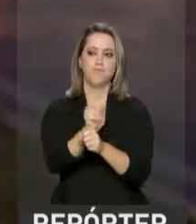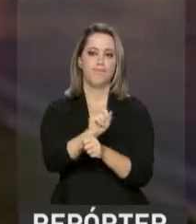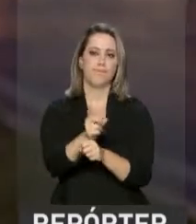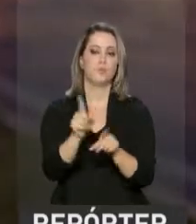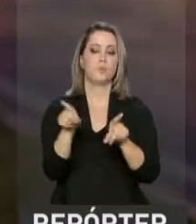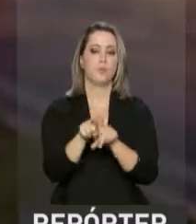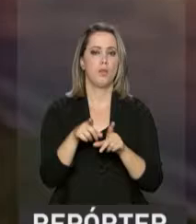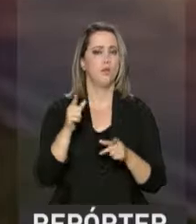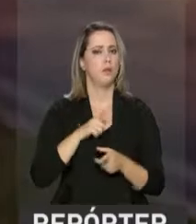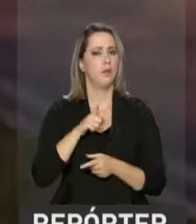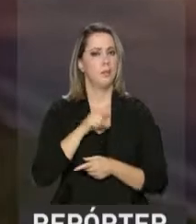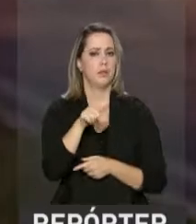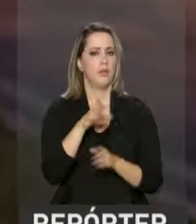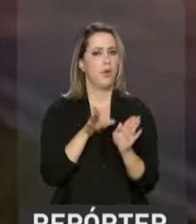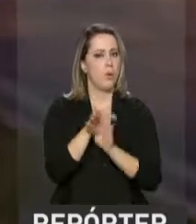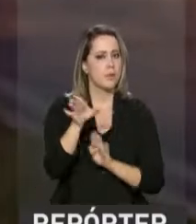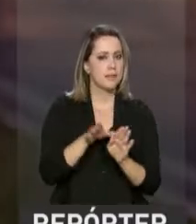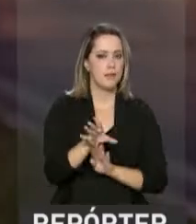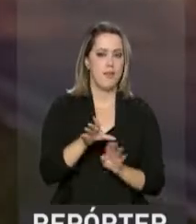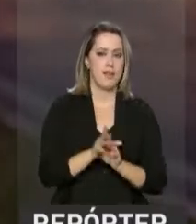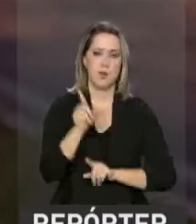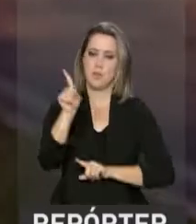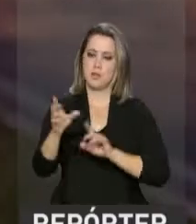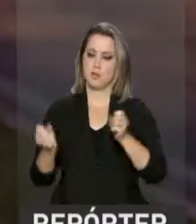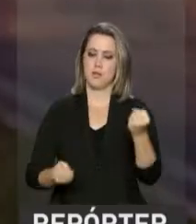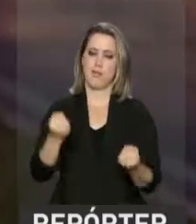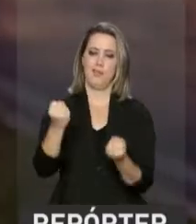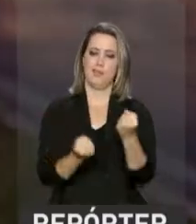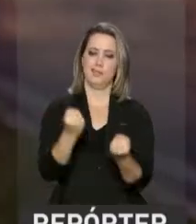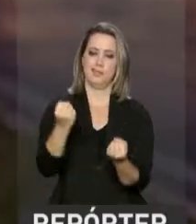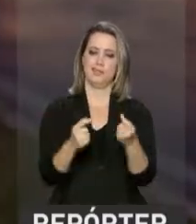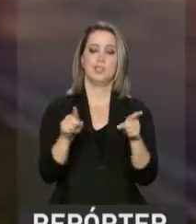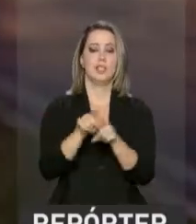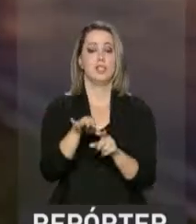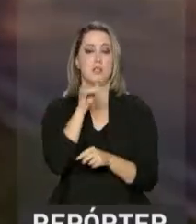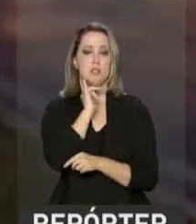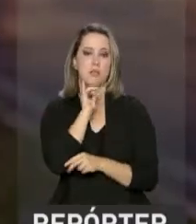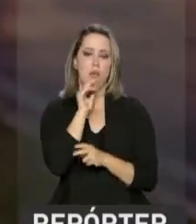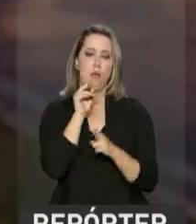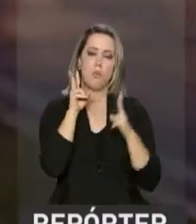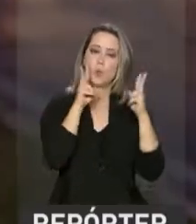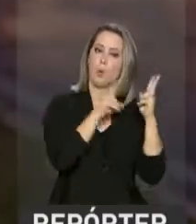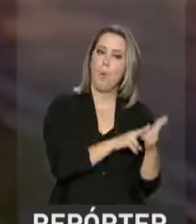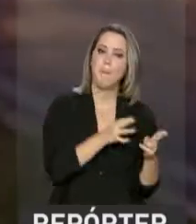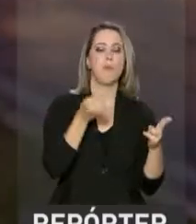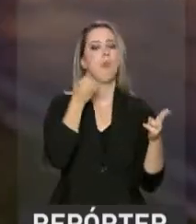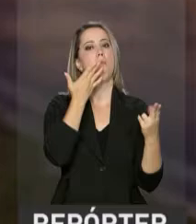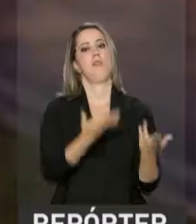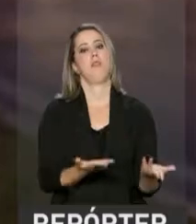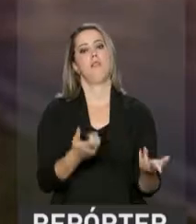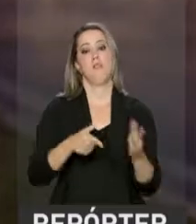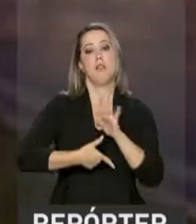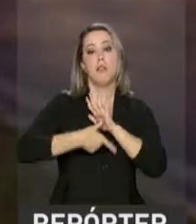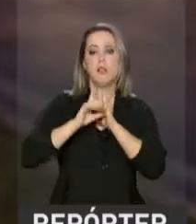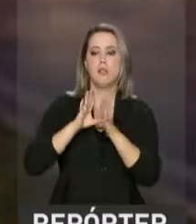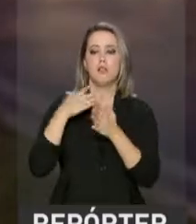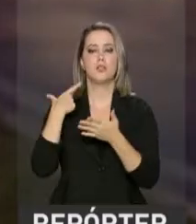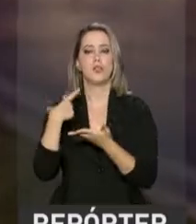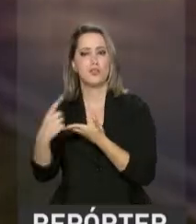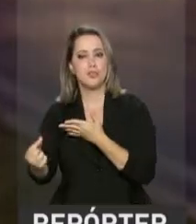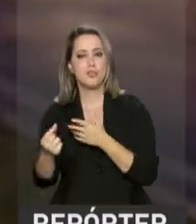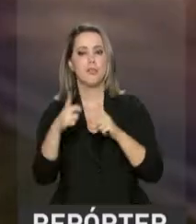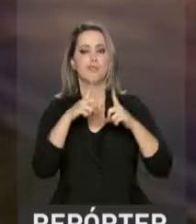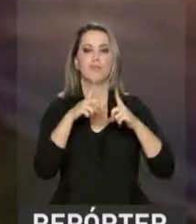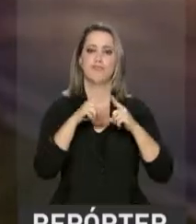também dá dicas para os motoristas como por exemplo dormir uma boa noite de sono antes de pegar a